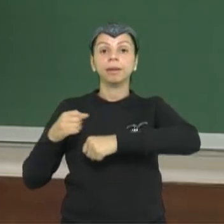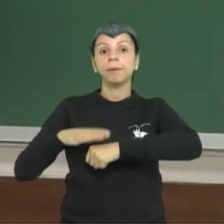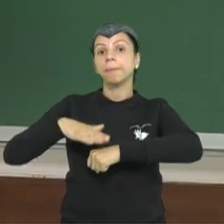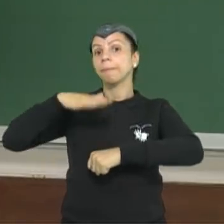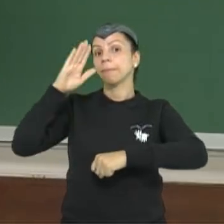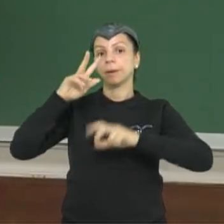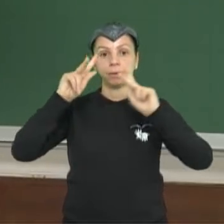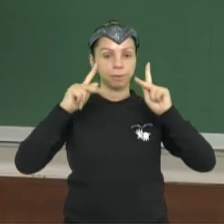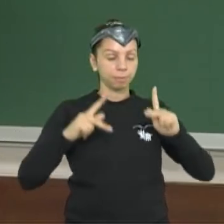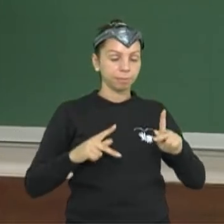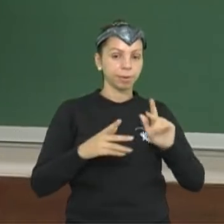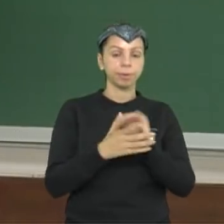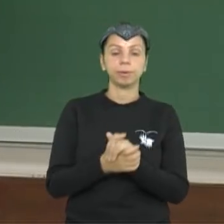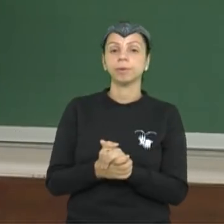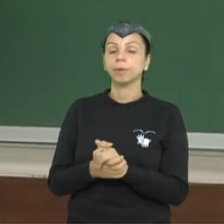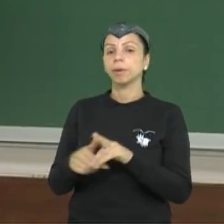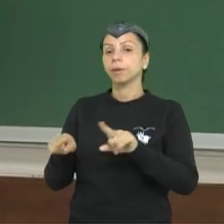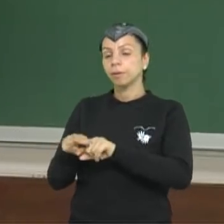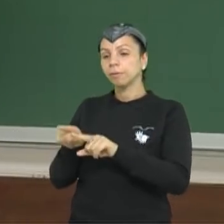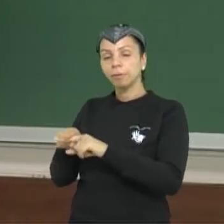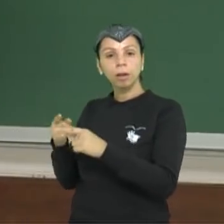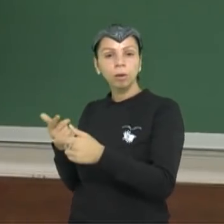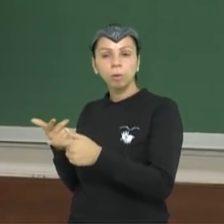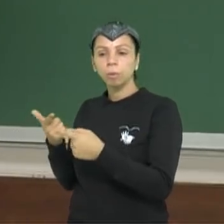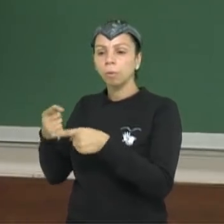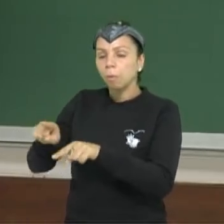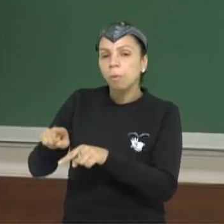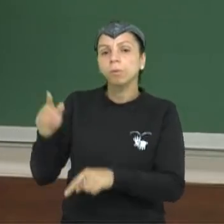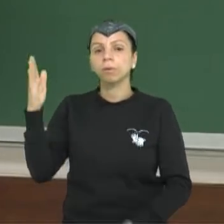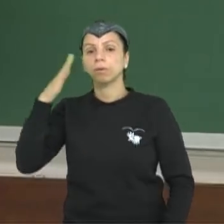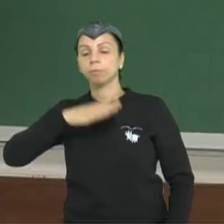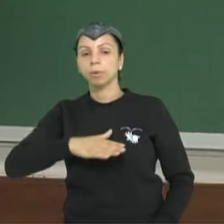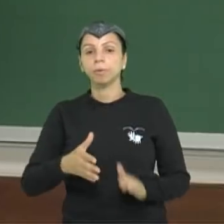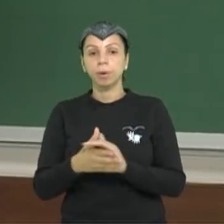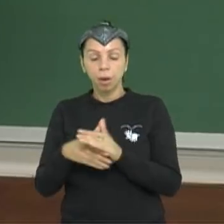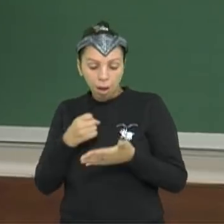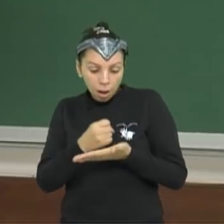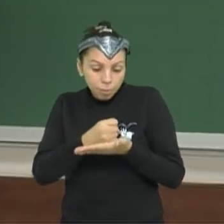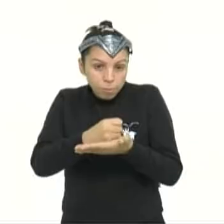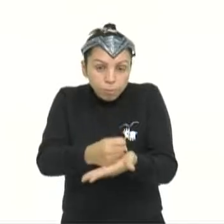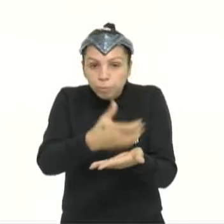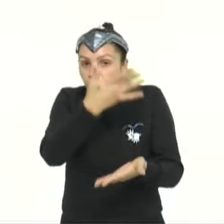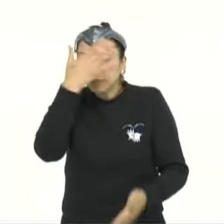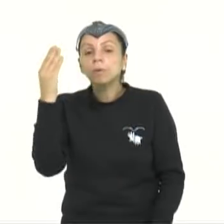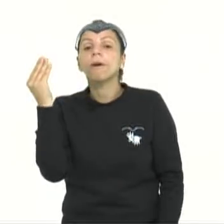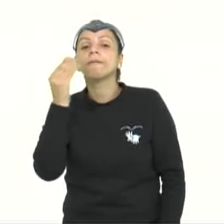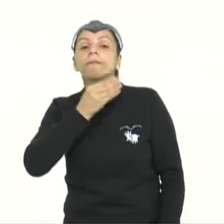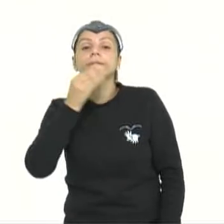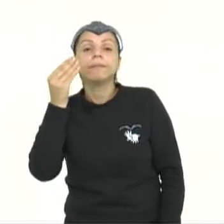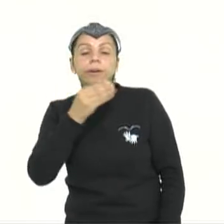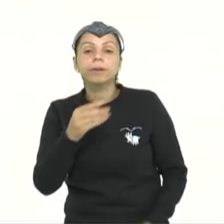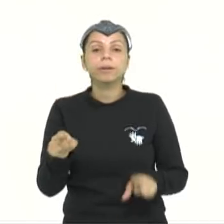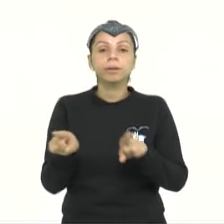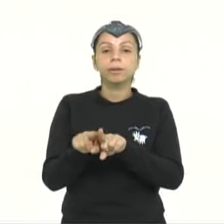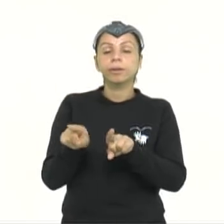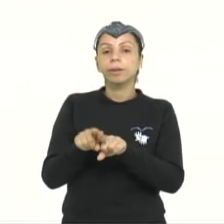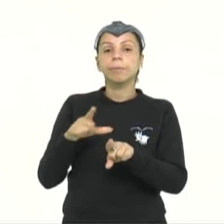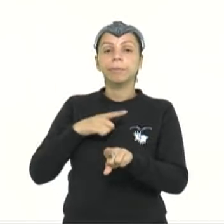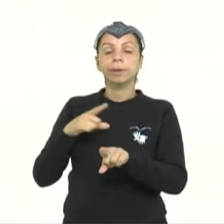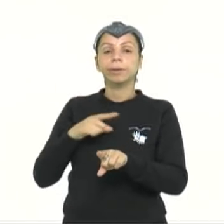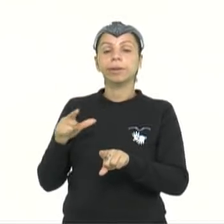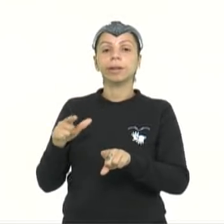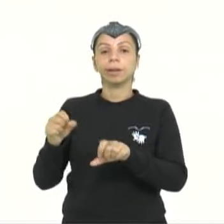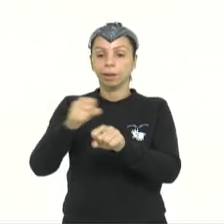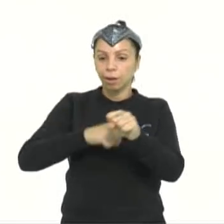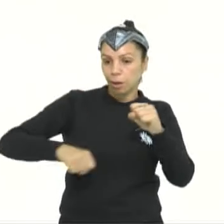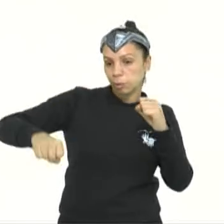que combate incansavelmente o mal, ajuda os fracos e desprotegidos, procura livrar a